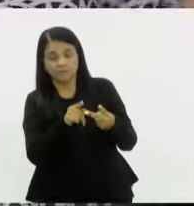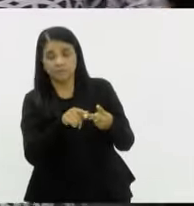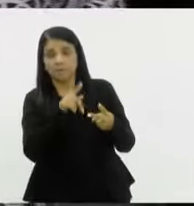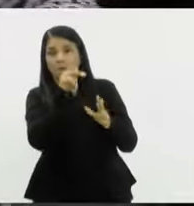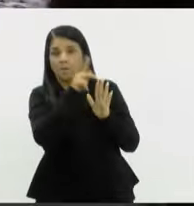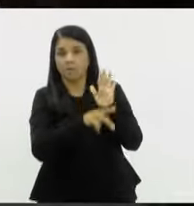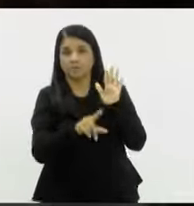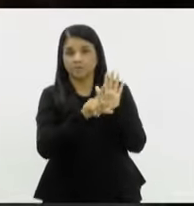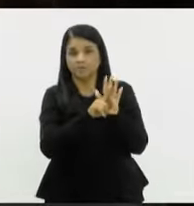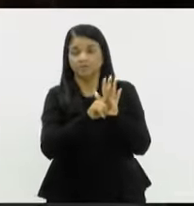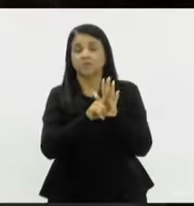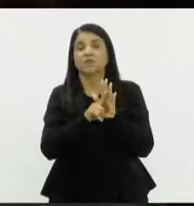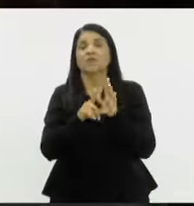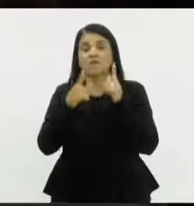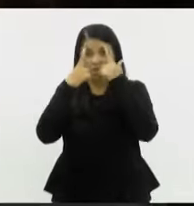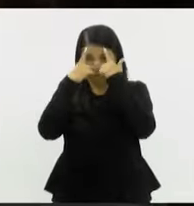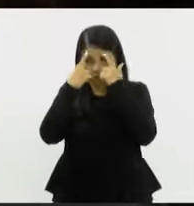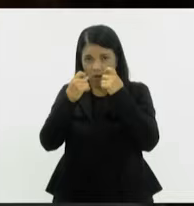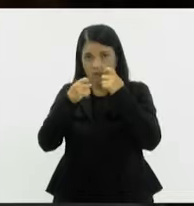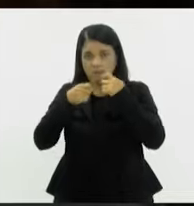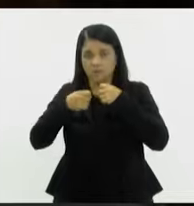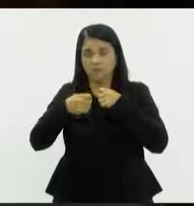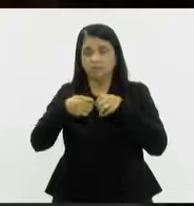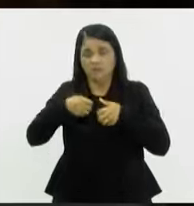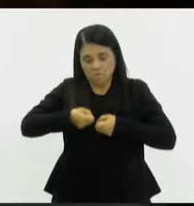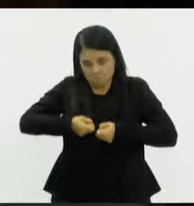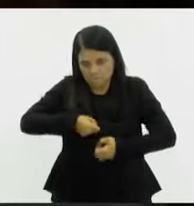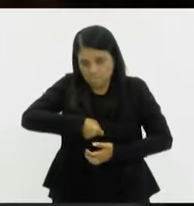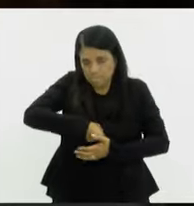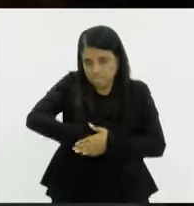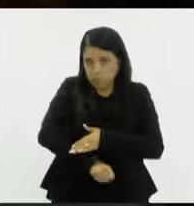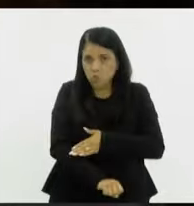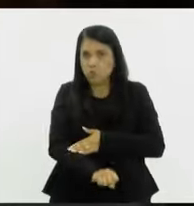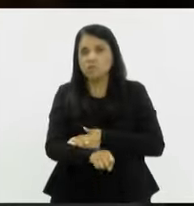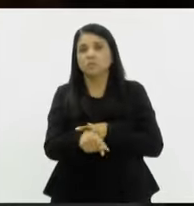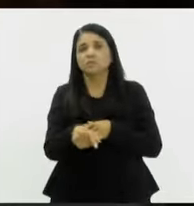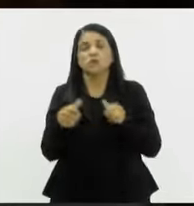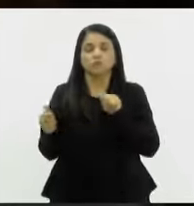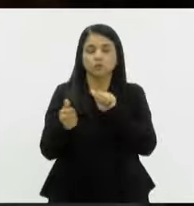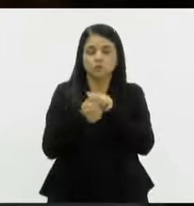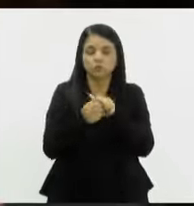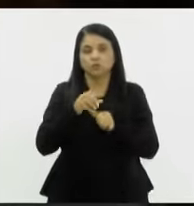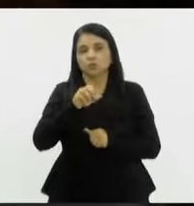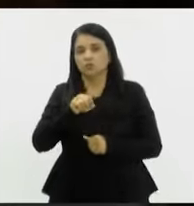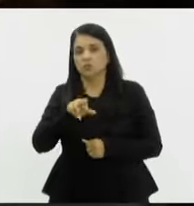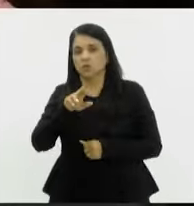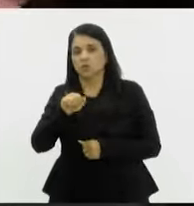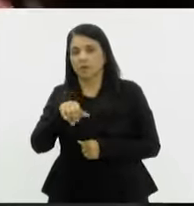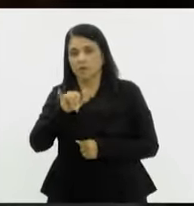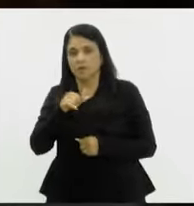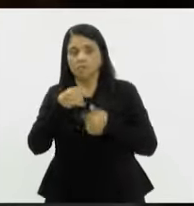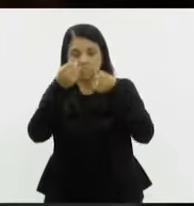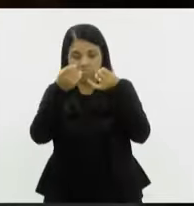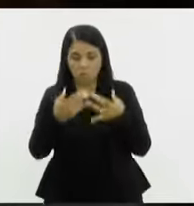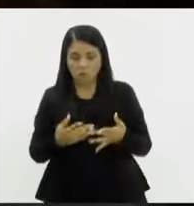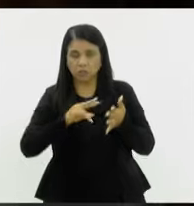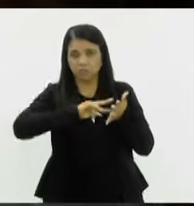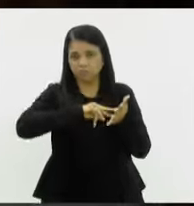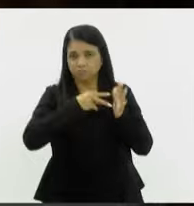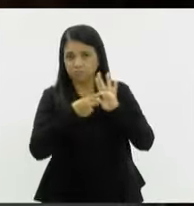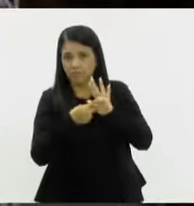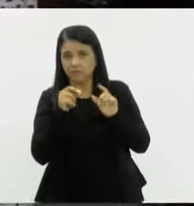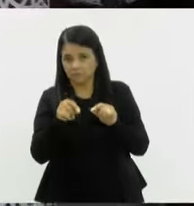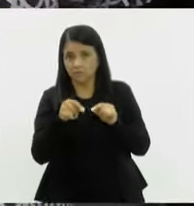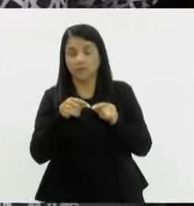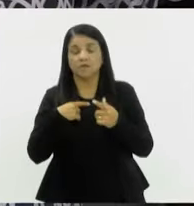até s e eu estamos juntas numa comissão esse projeto define o que é violência abr porque eles